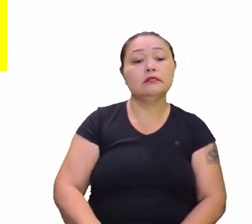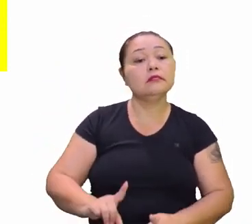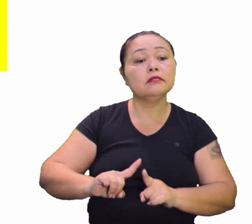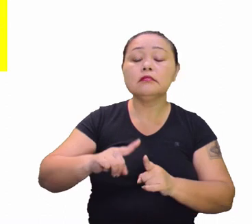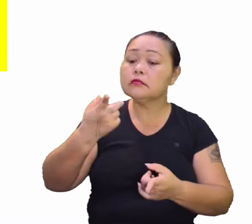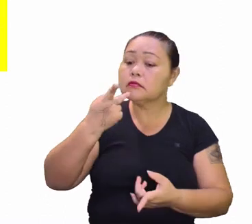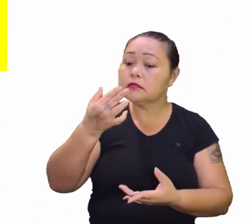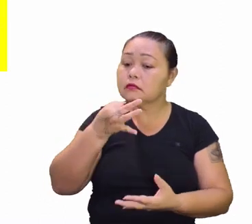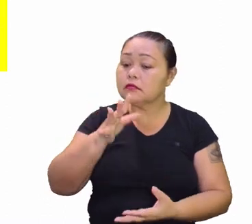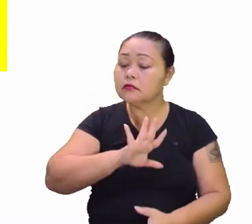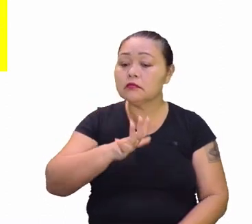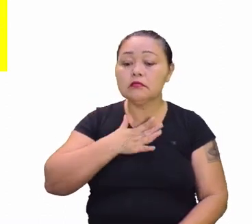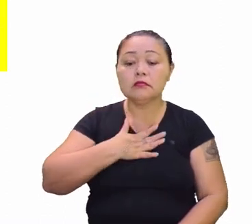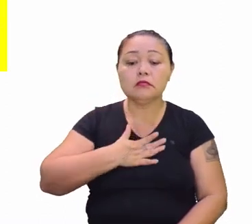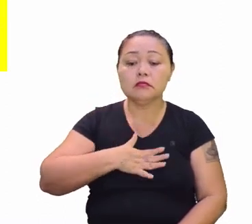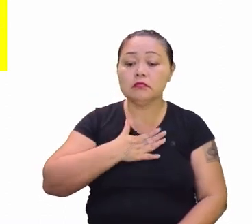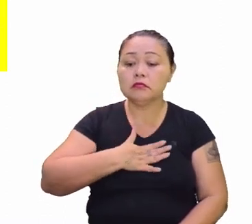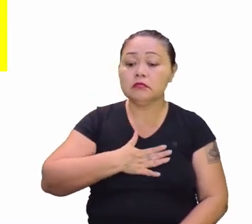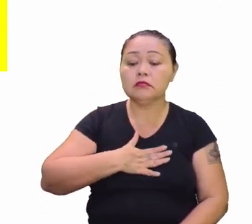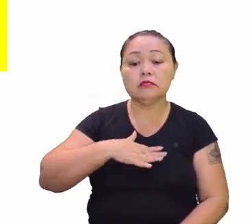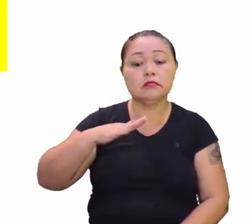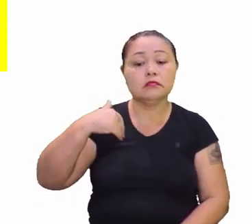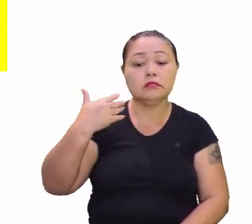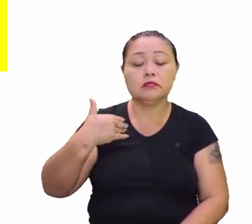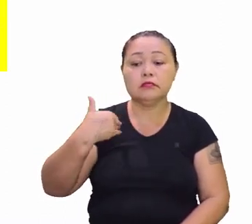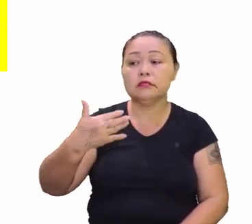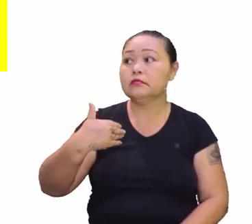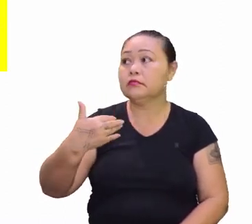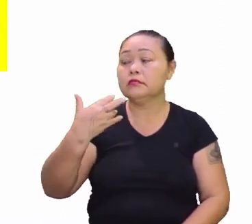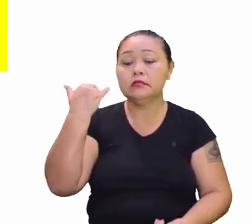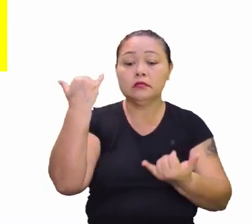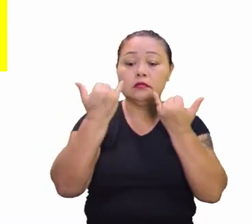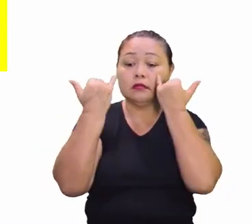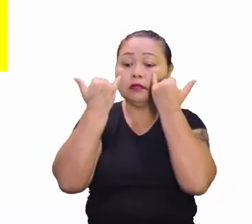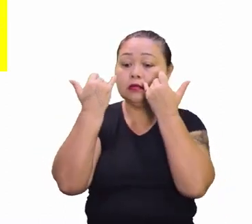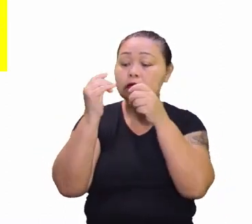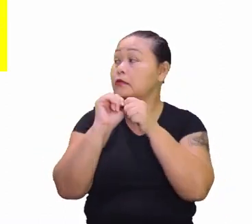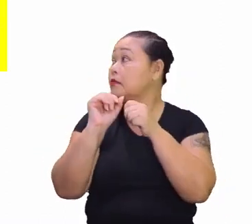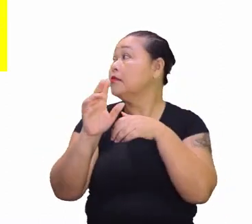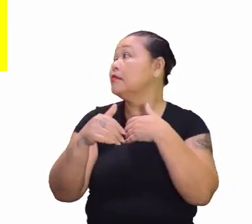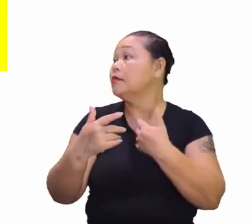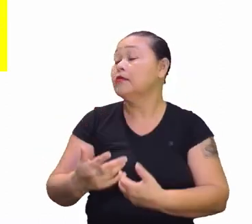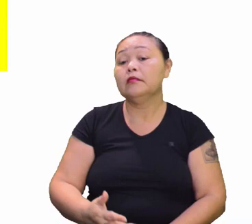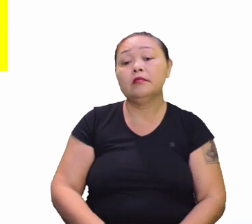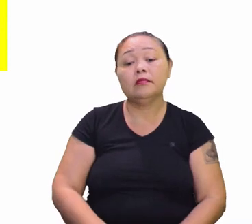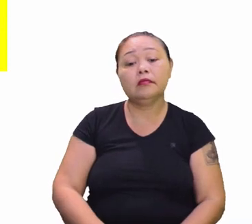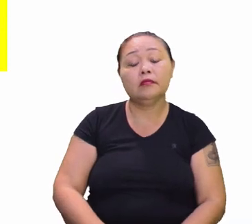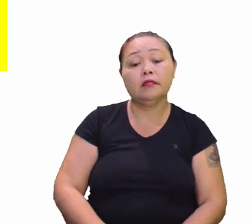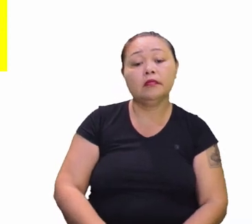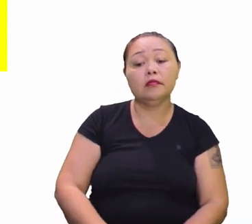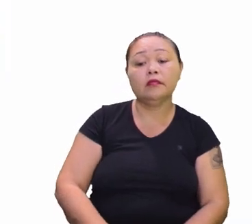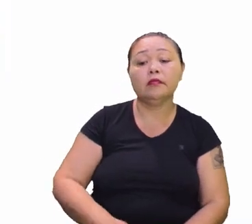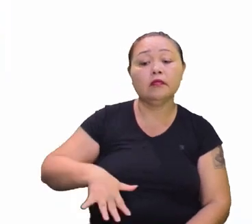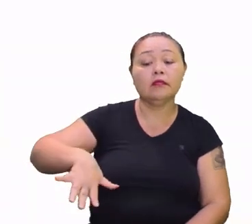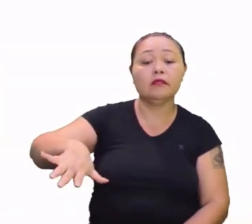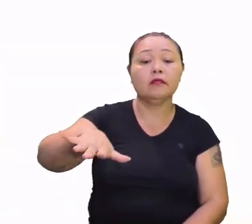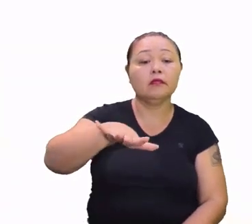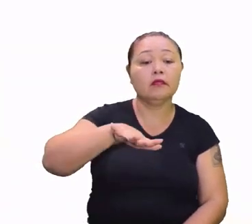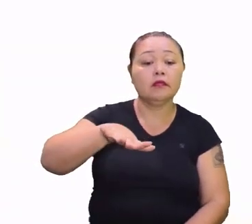Mais alguma observação, Rogério? Tranquilo, senhor Jorge. Vamos lá, avançar com mais informações sobre a hidrografia do